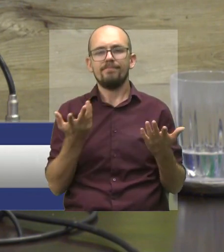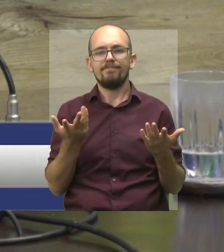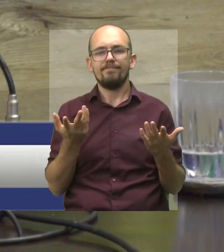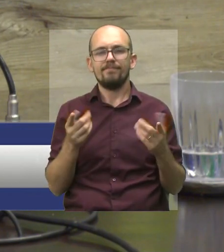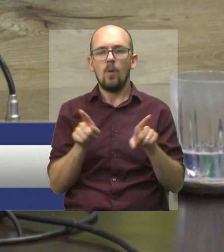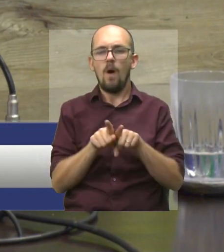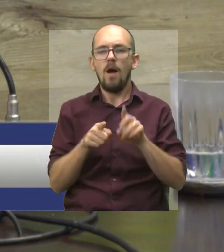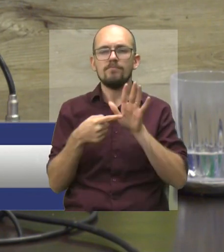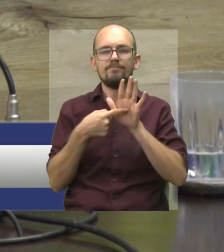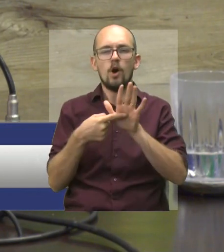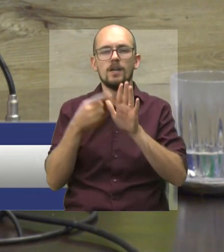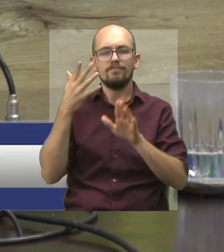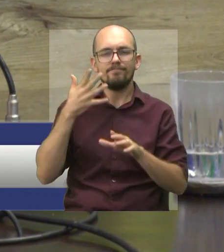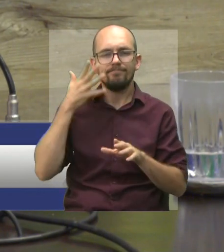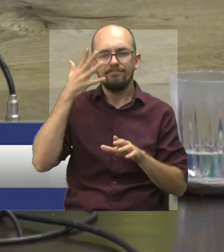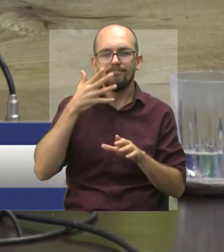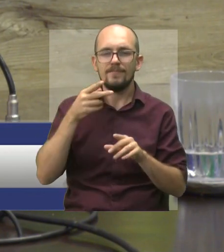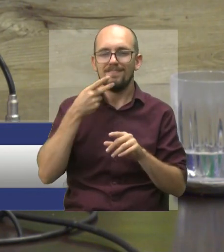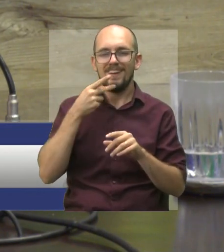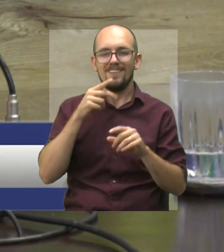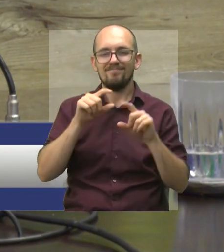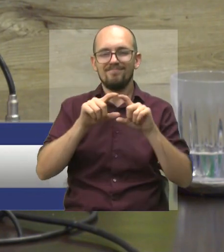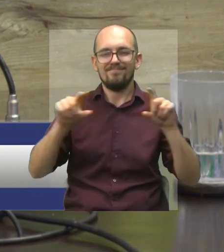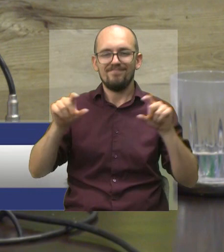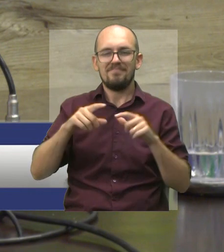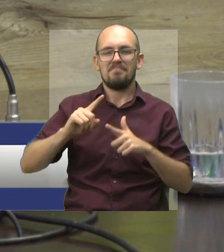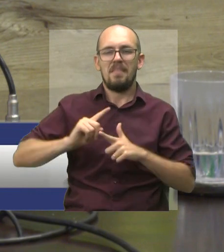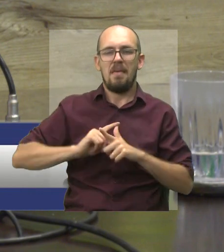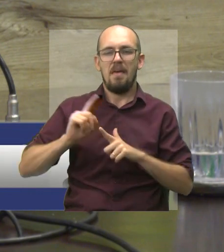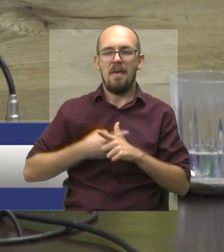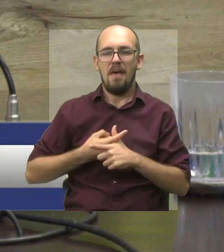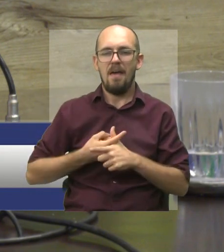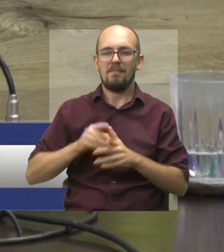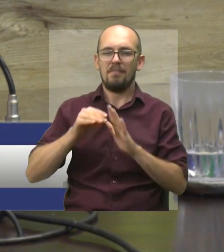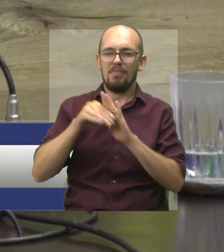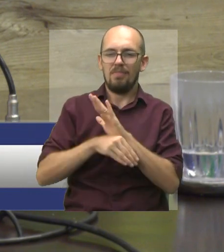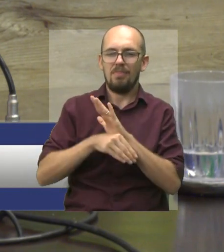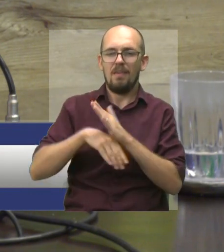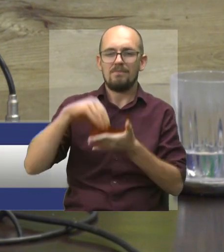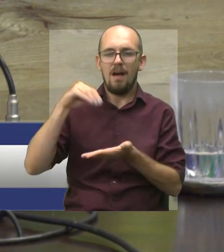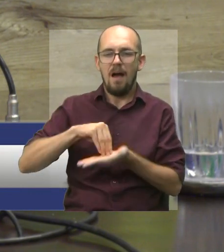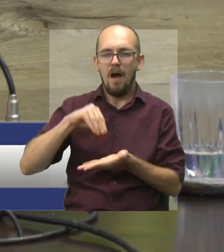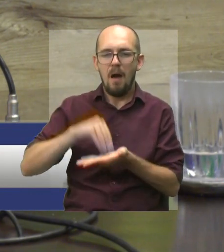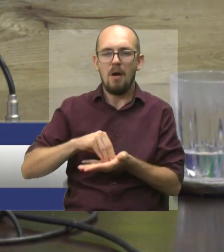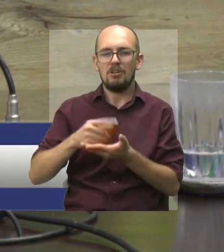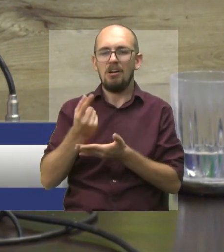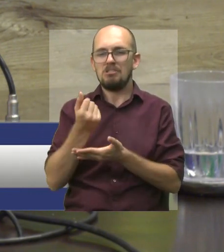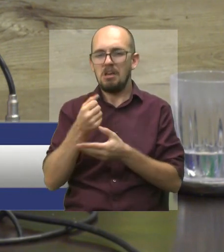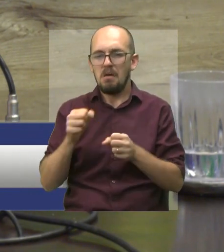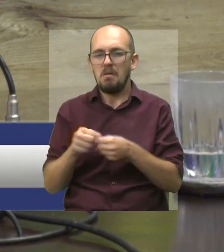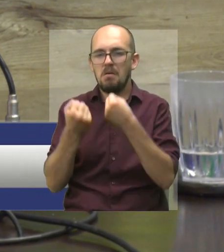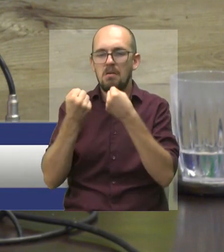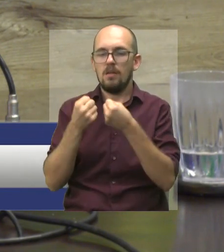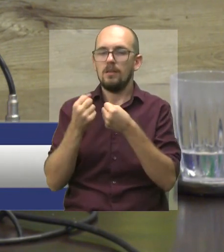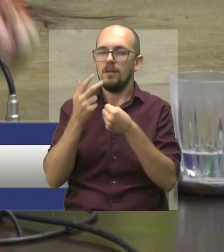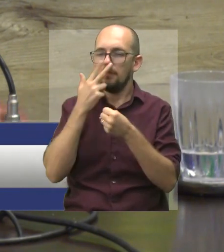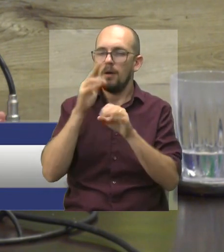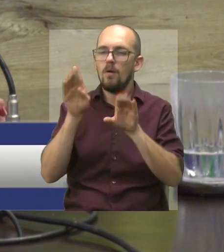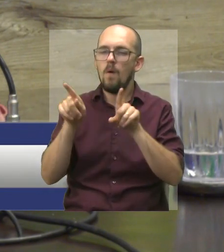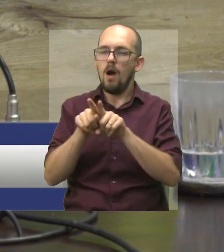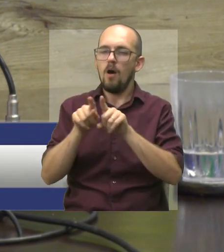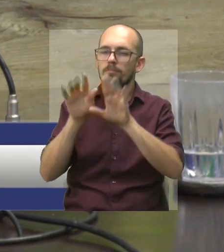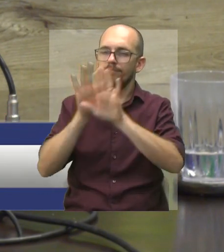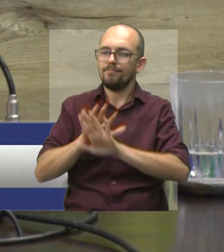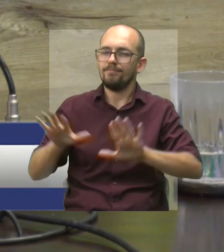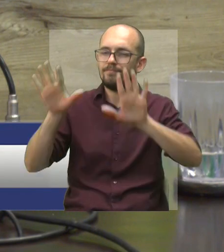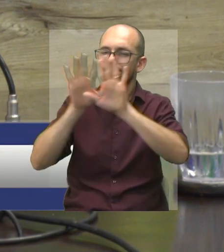esse discurso de déficit é muito mais um discurso para que o